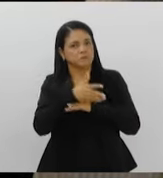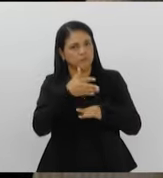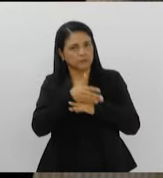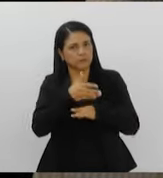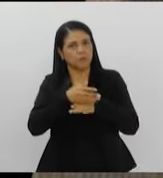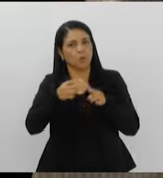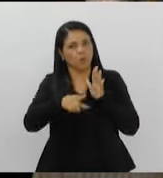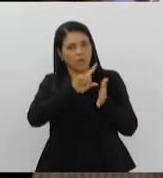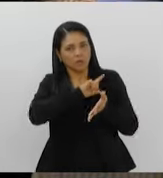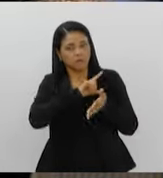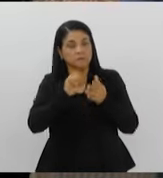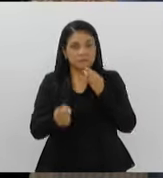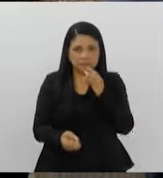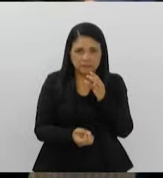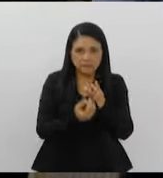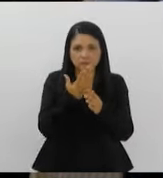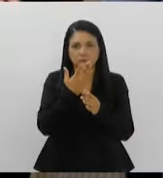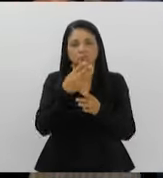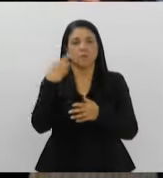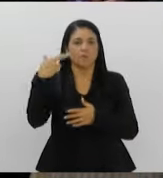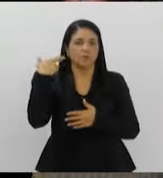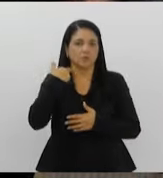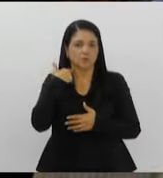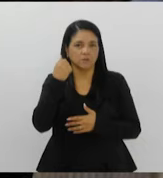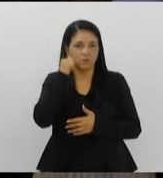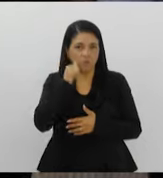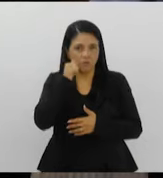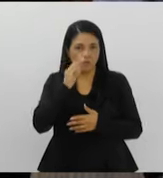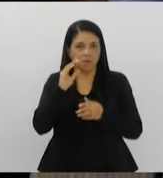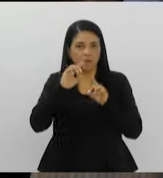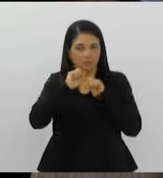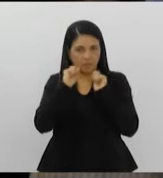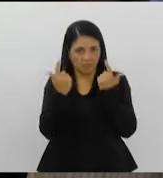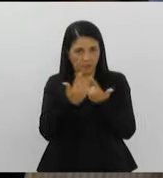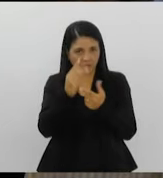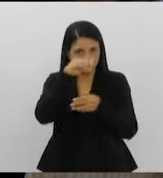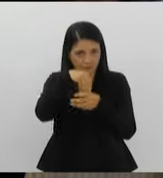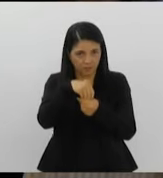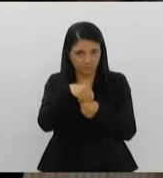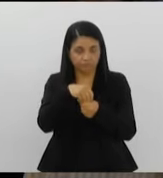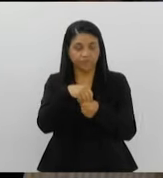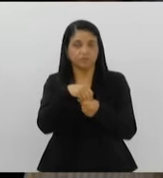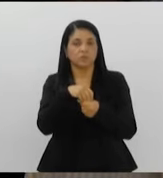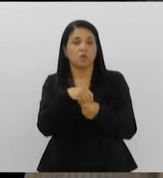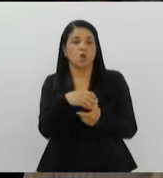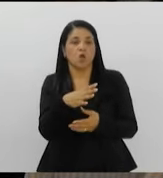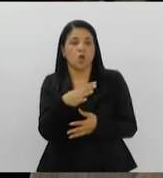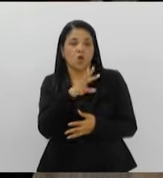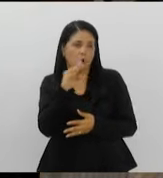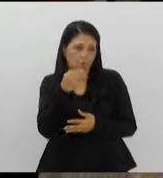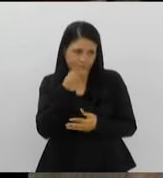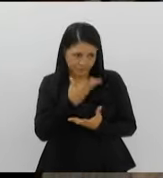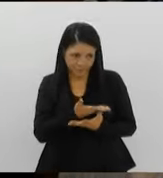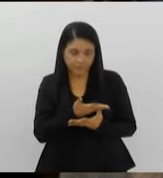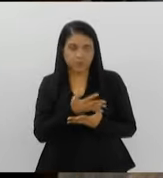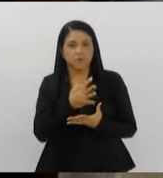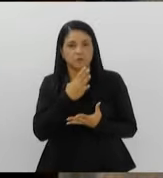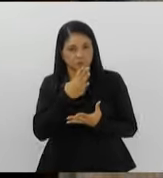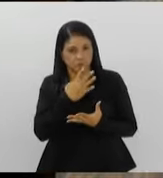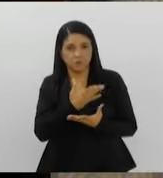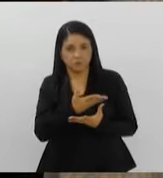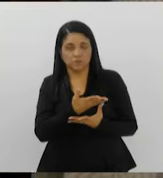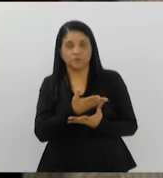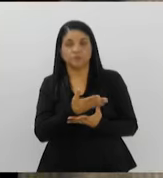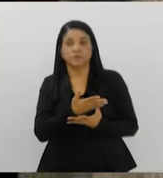que criou a Procuradoria da Mulher na Casa. Então fica aqui o reconhecimento, por óbvio, mas por